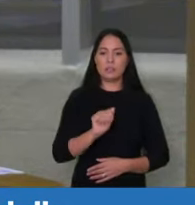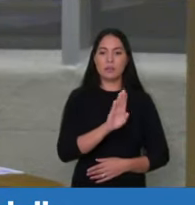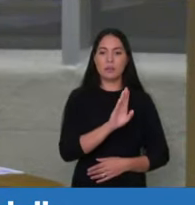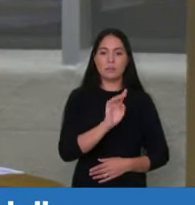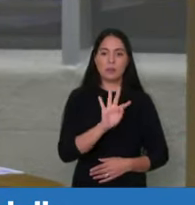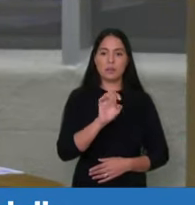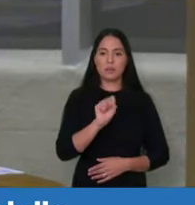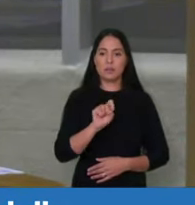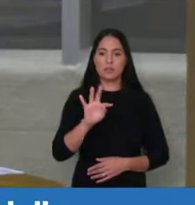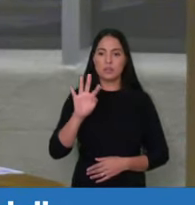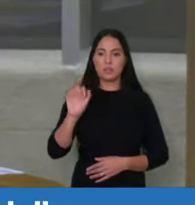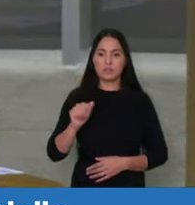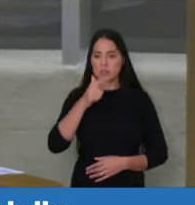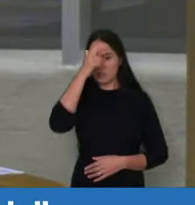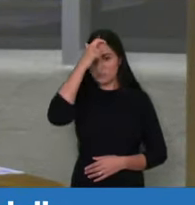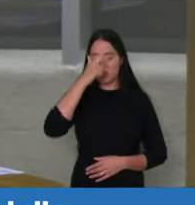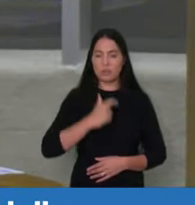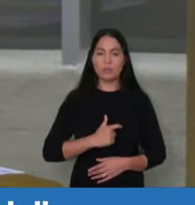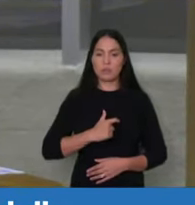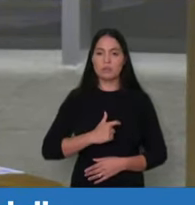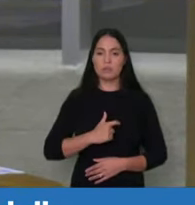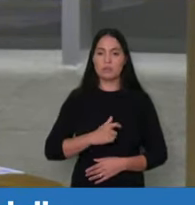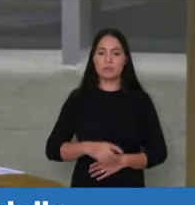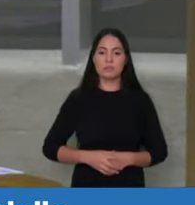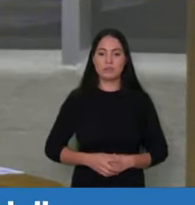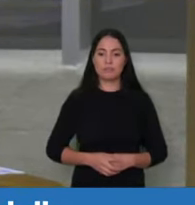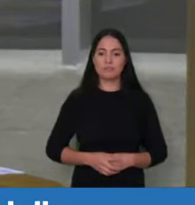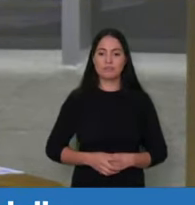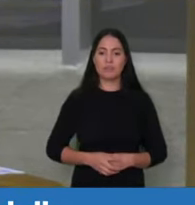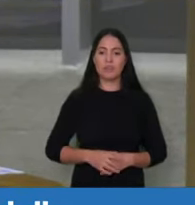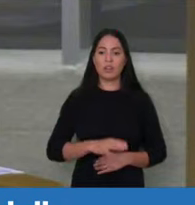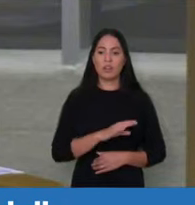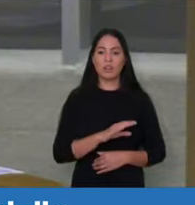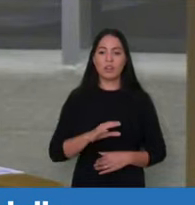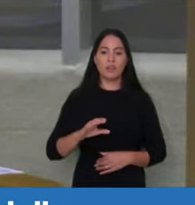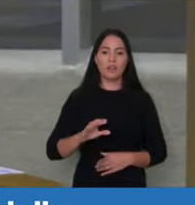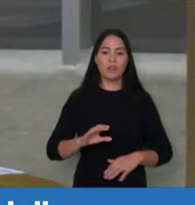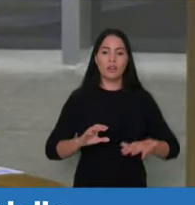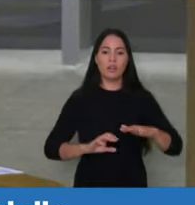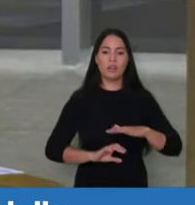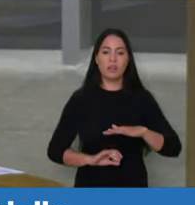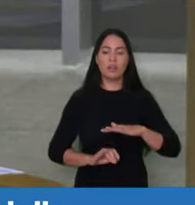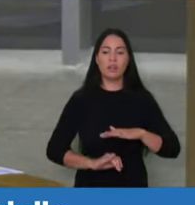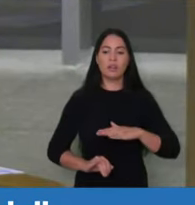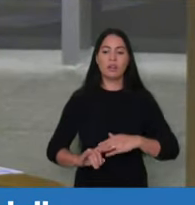Franco. E eu queria, como Benedita, poder dizer que